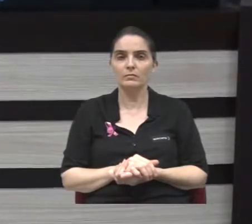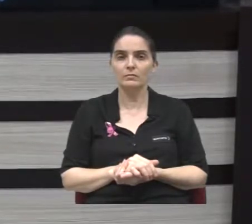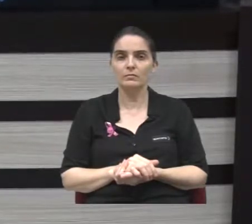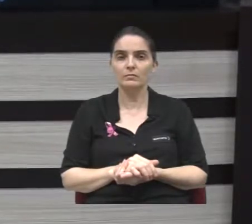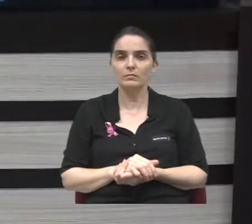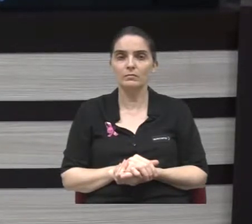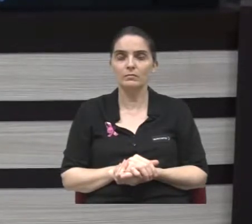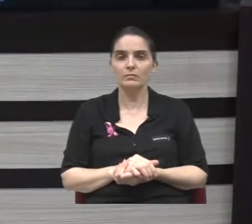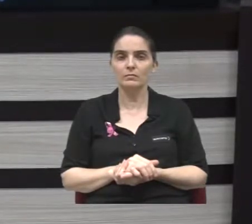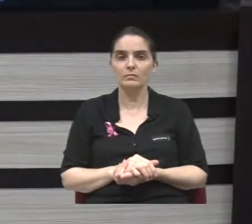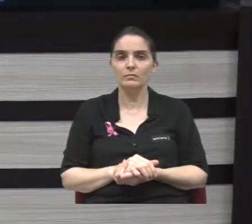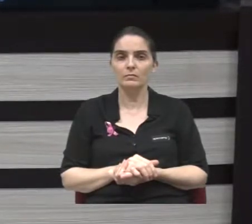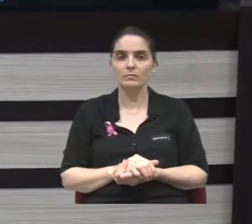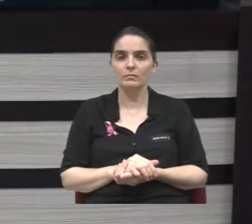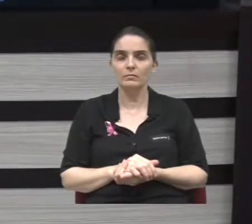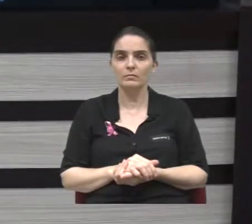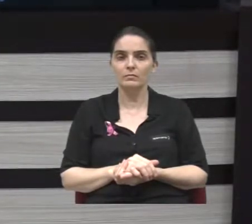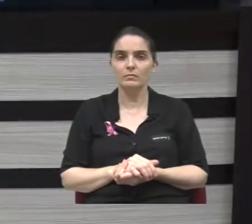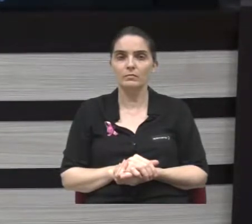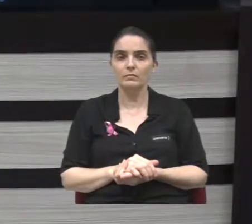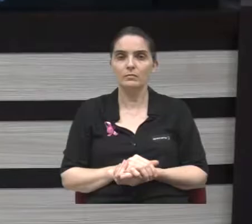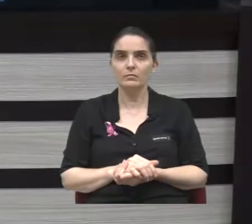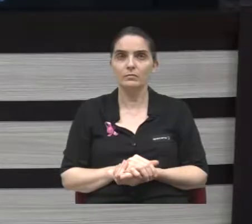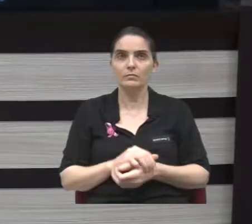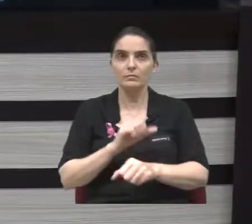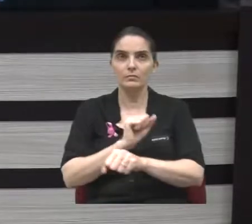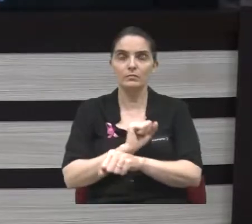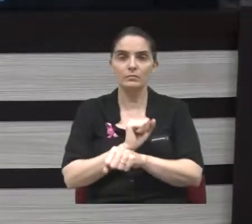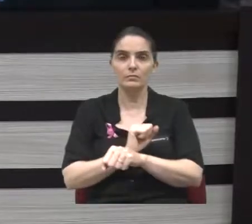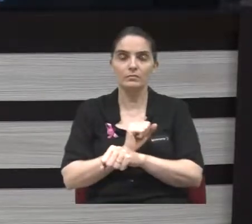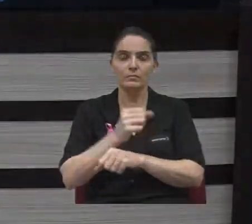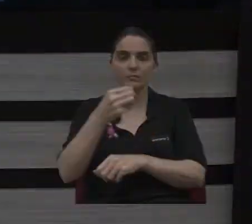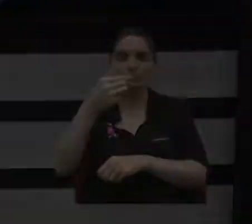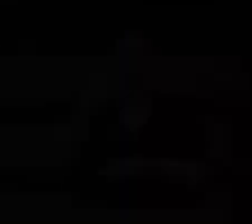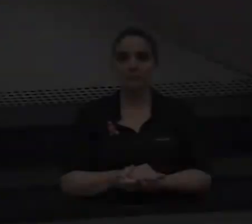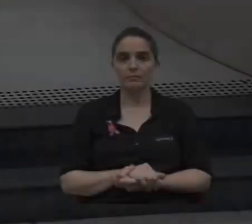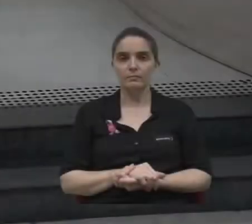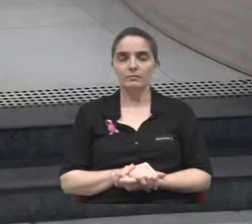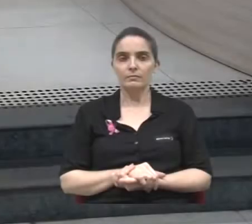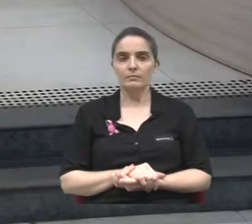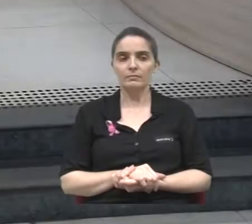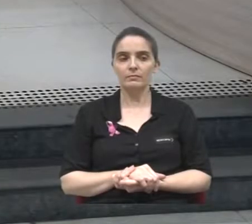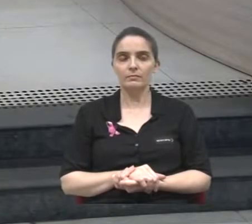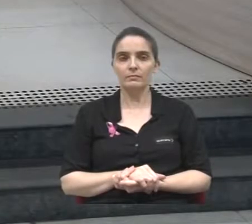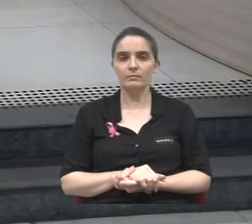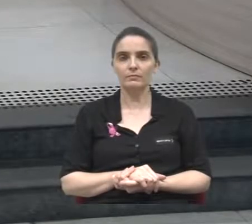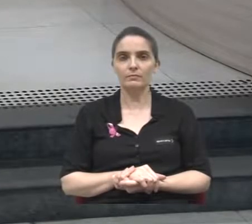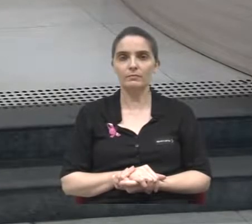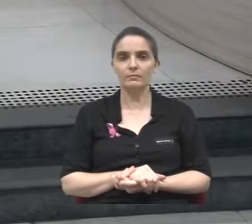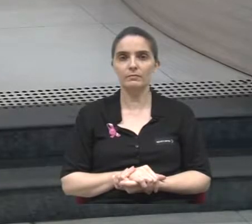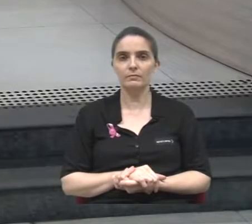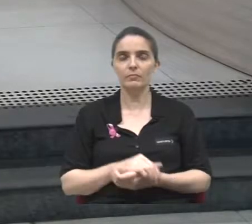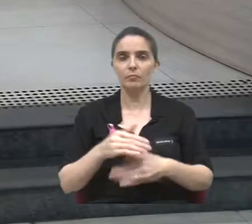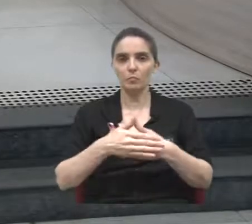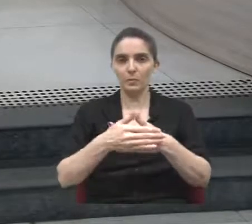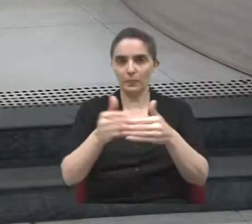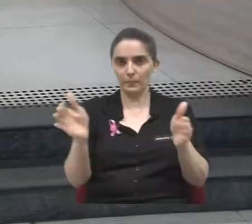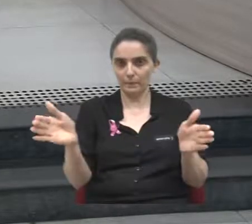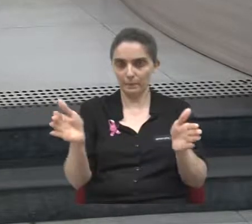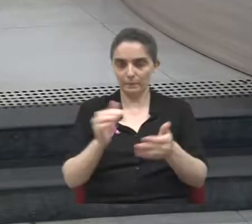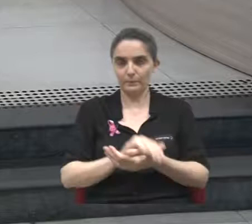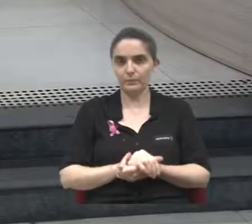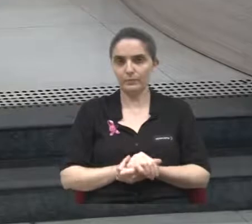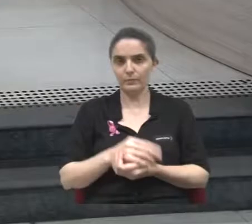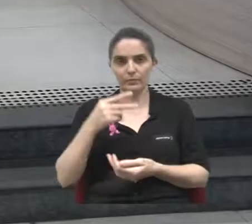547/2019. Suspendo a sessão por 2 minutinhos. Um segundo, obrigado. Está reaberta a sessão. Algum vereador deseja discutir